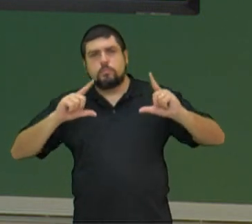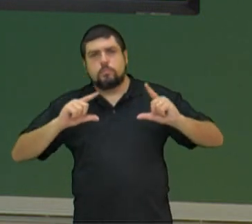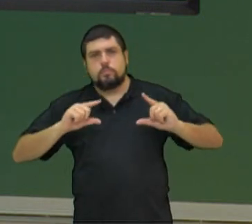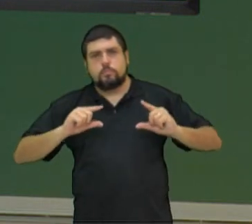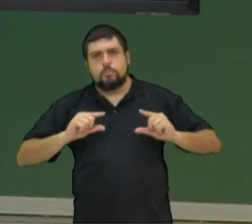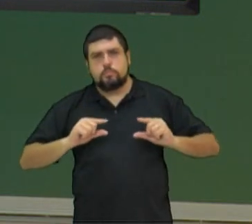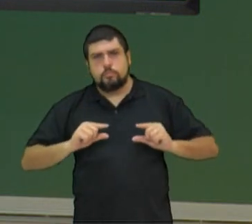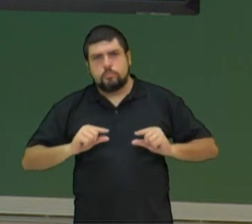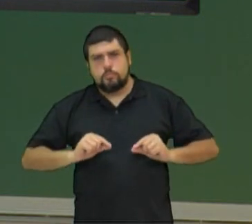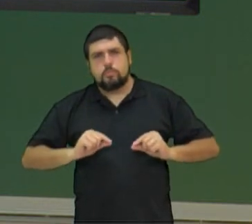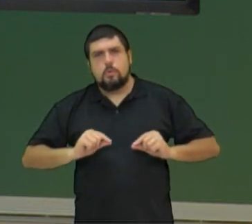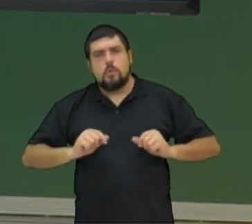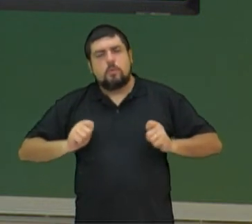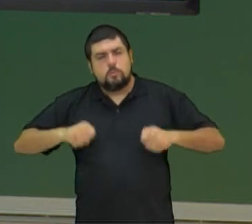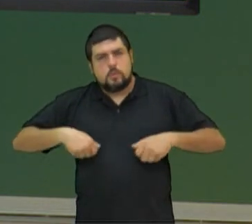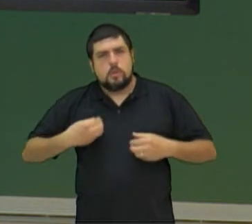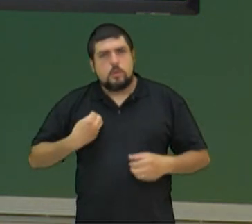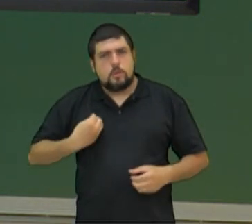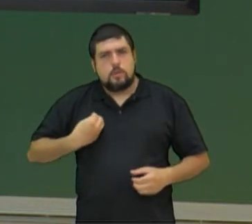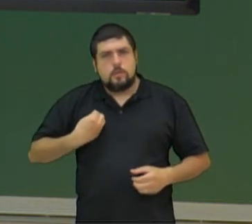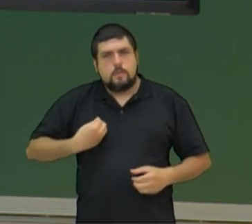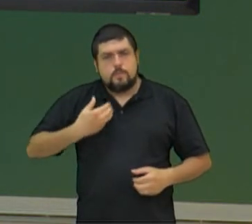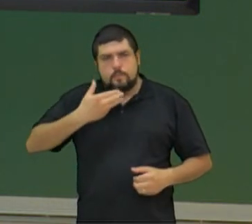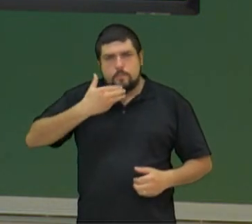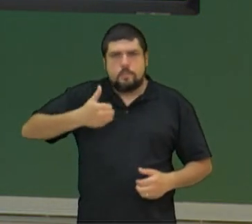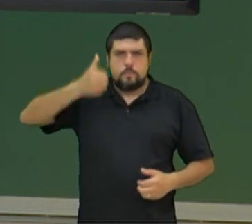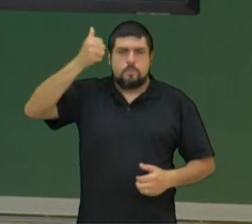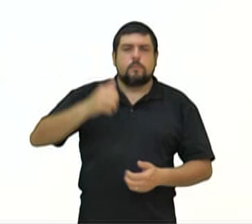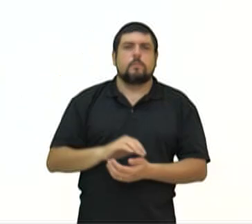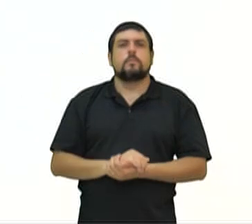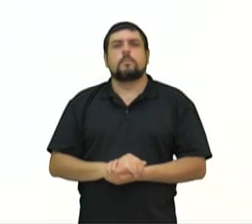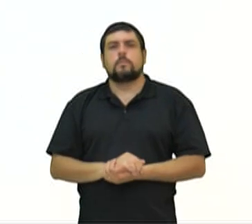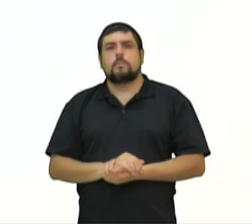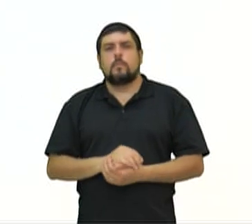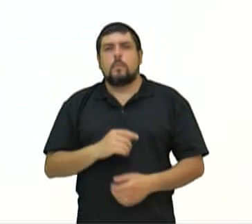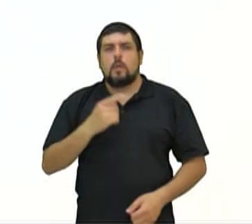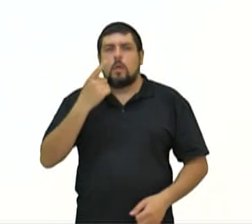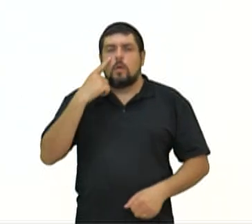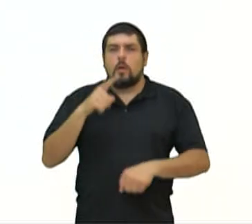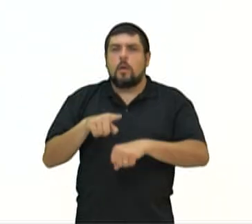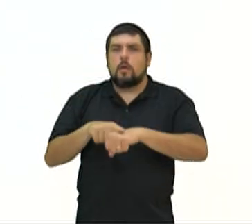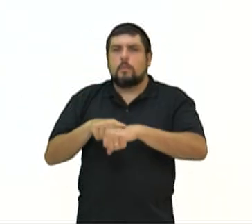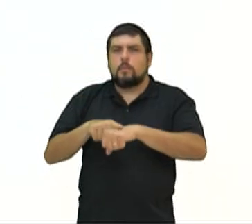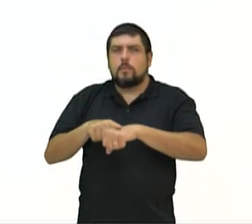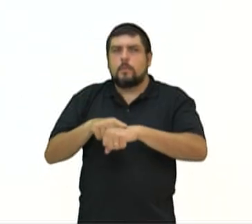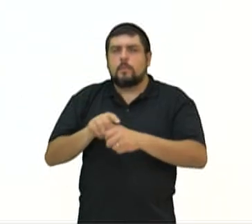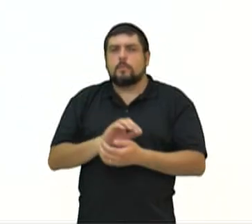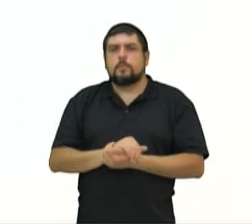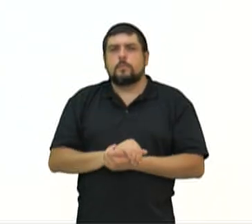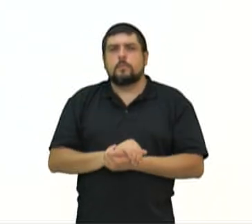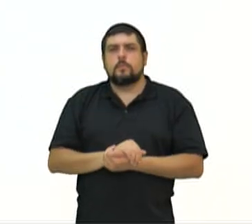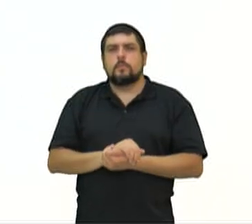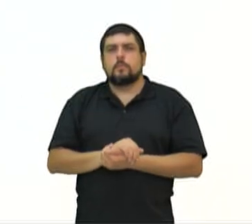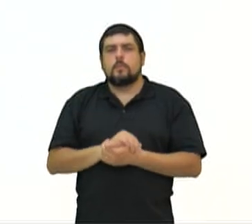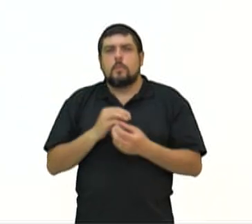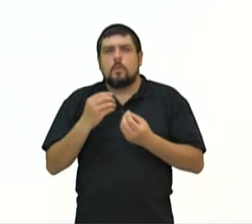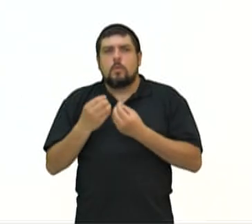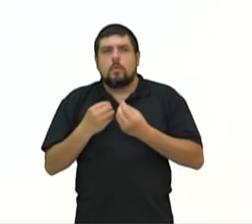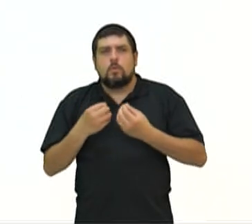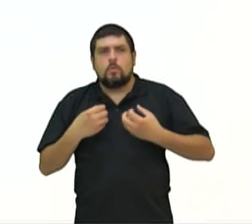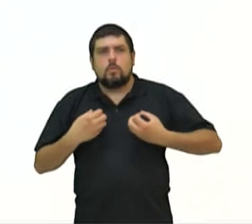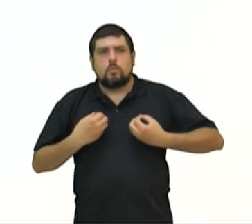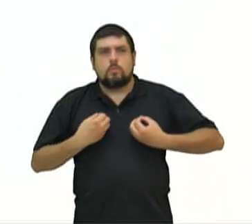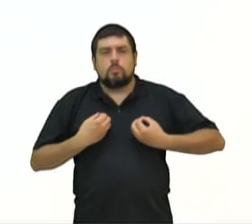que ela possa ter uma vida melhor. Então, olha só, a pele, geralmente ela fica com erupções, tá?